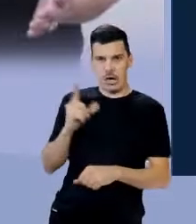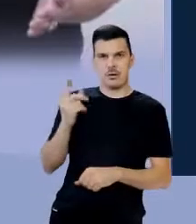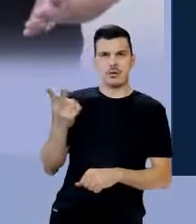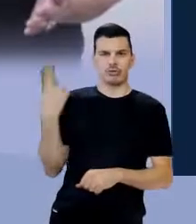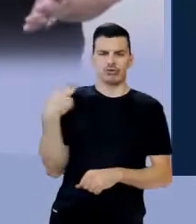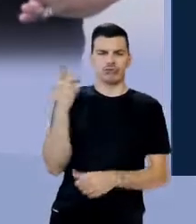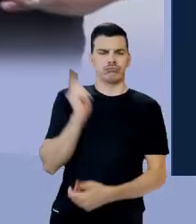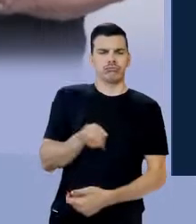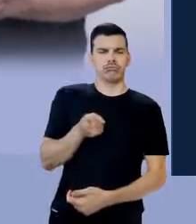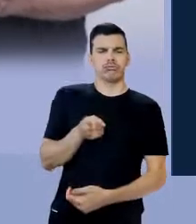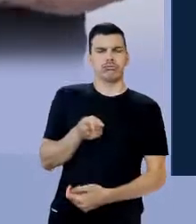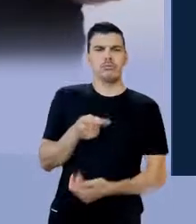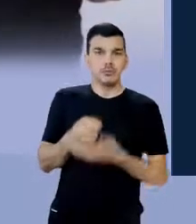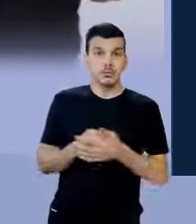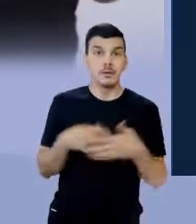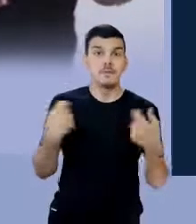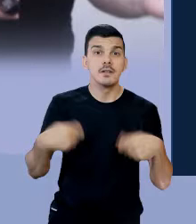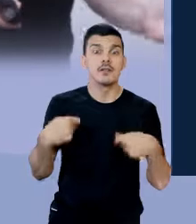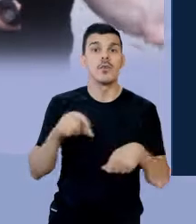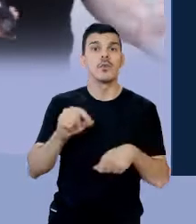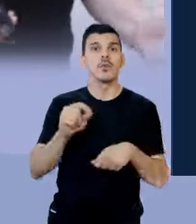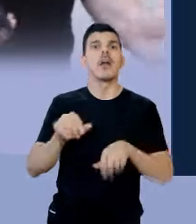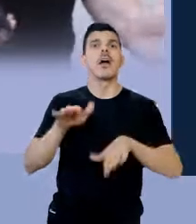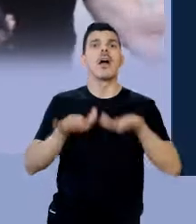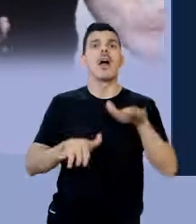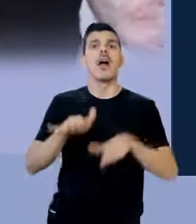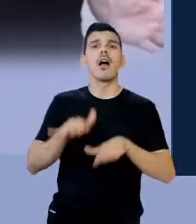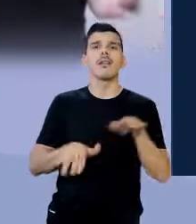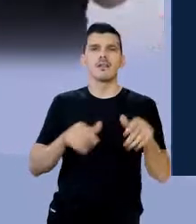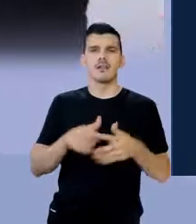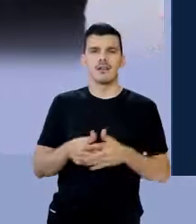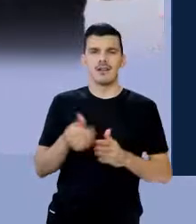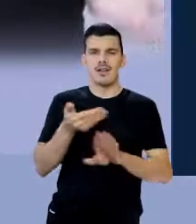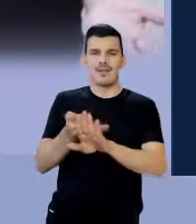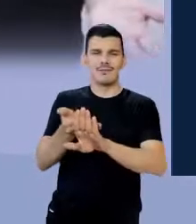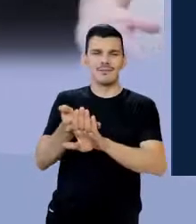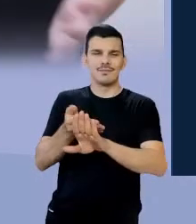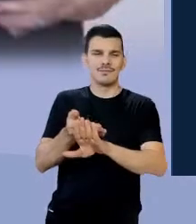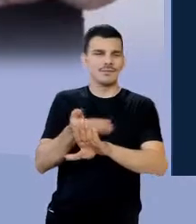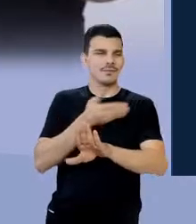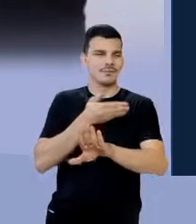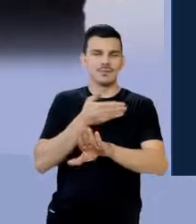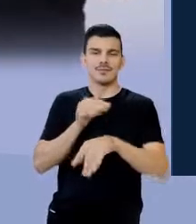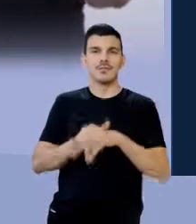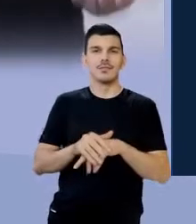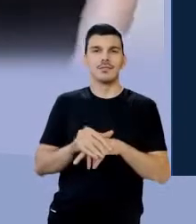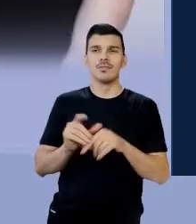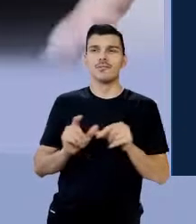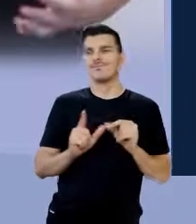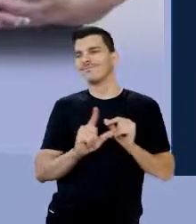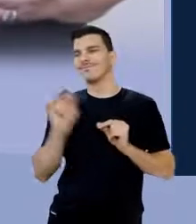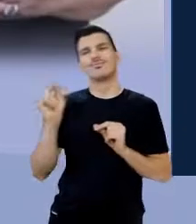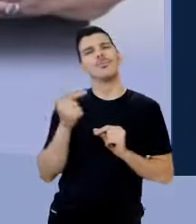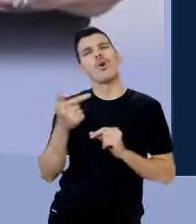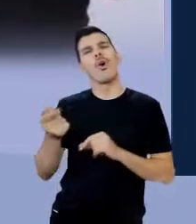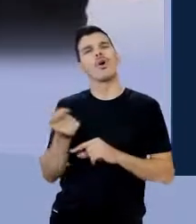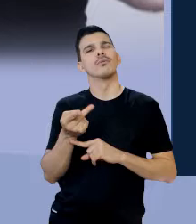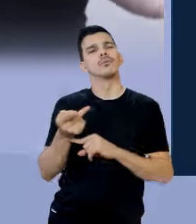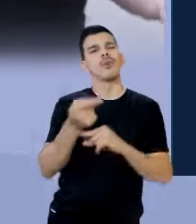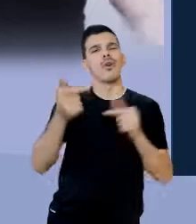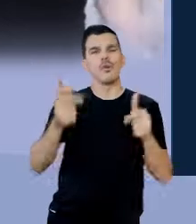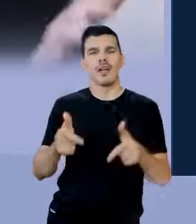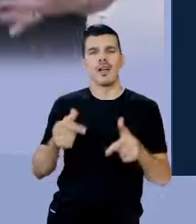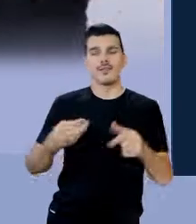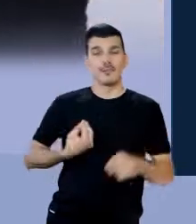de terras? Então, ele precisava, muitas vezes, afastar-se daquele lugar, fazer êxodo rural,